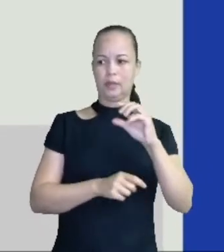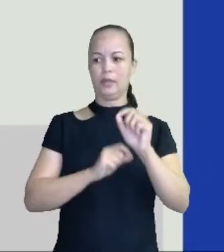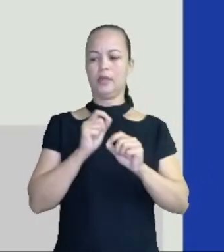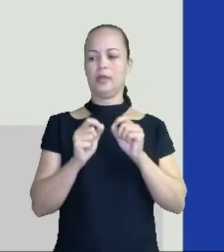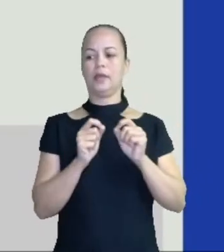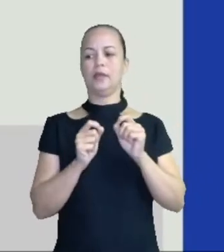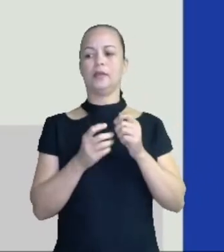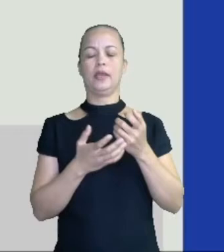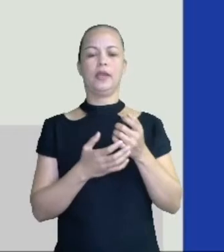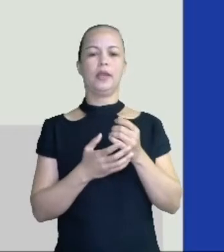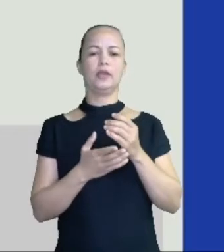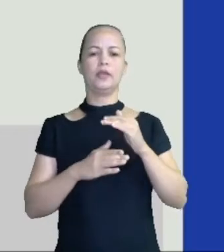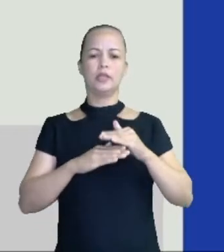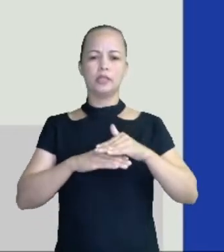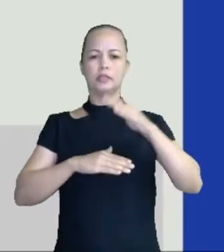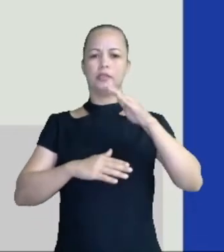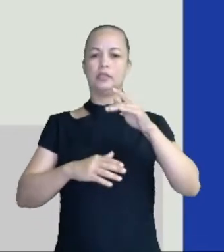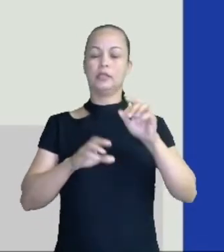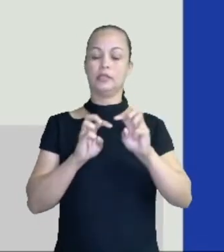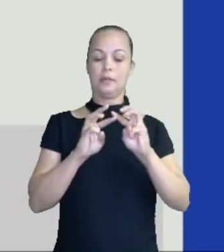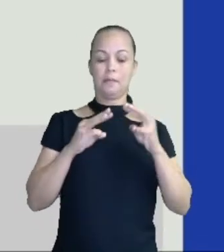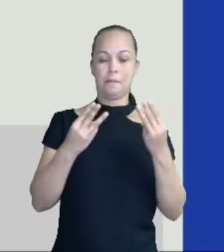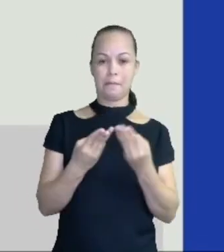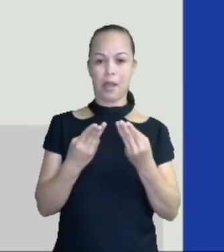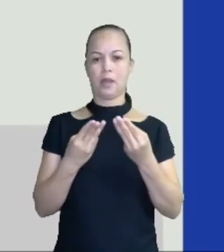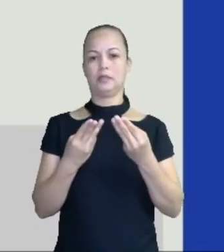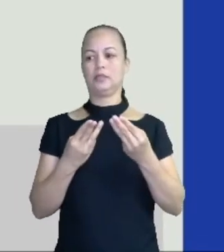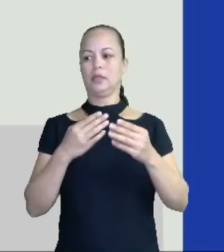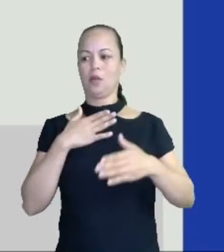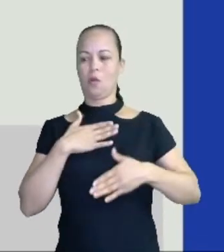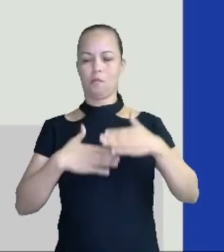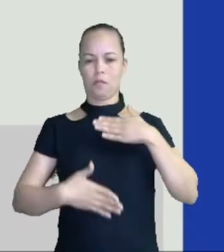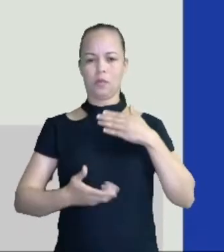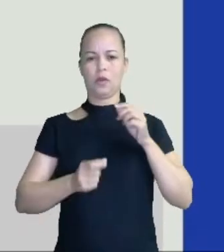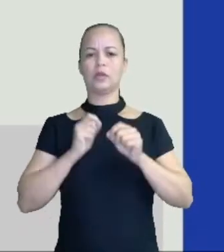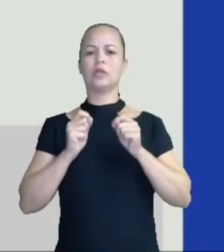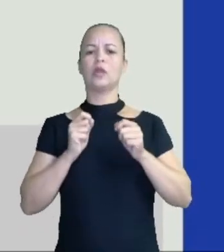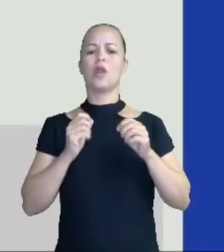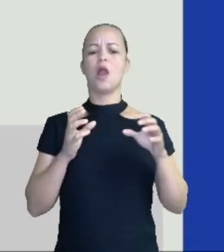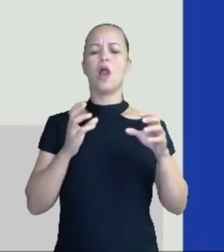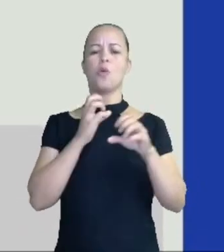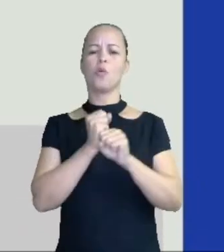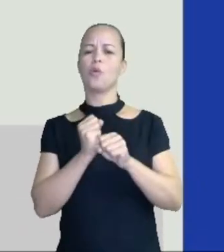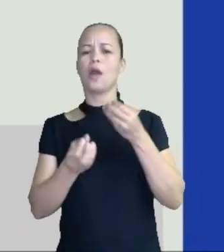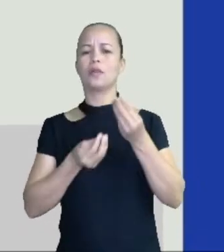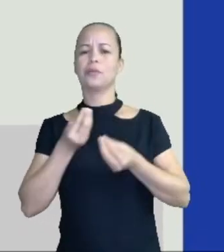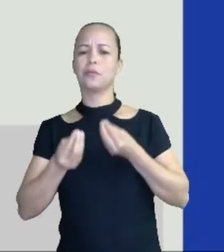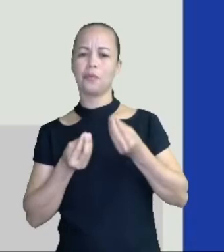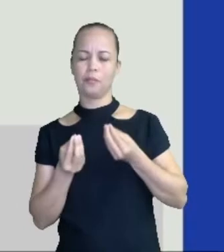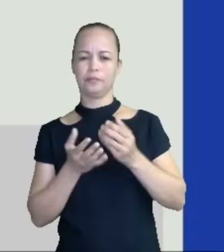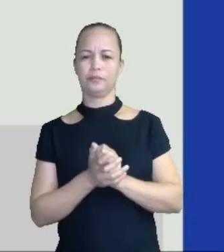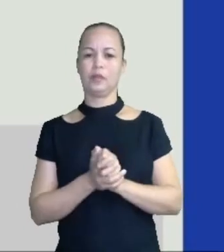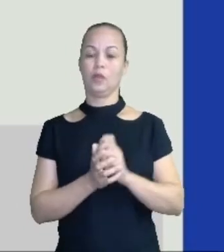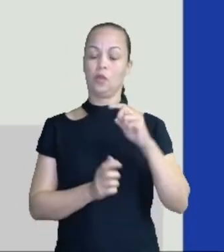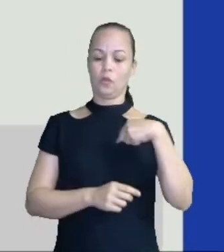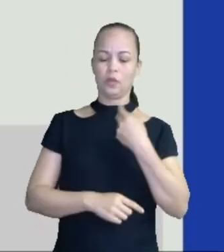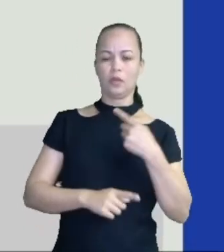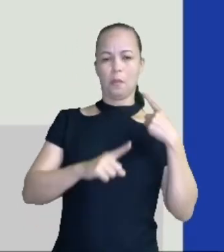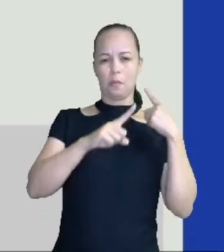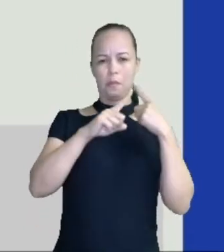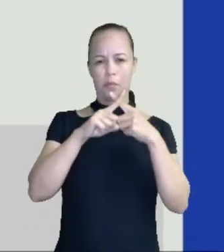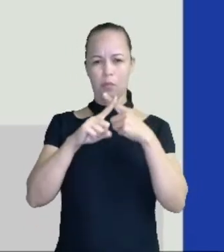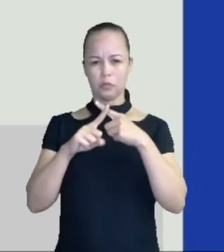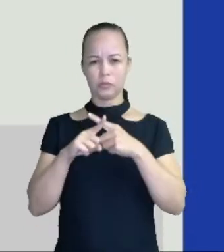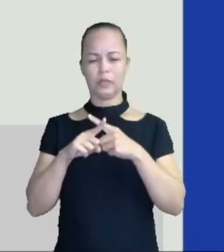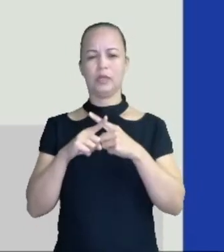Esse IMC ele pode ser calculado e de que forma esse IMC é calculado? quando a gente multiplica, né, a